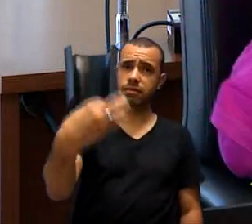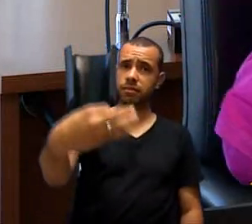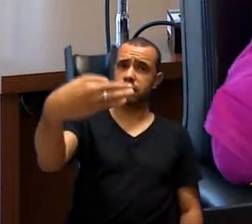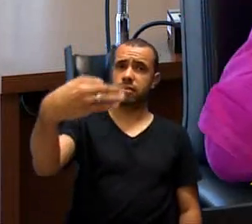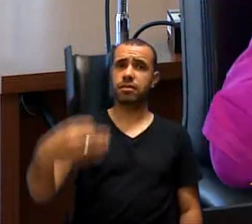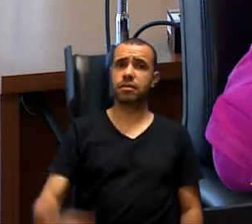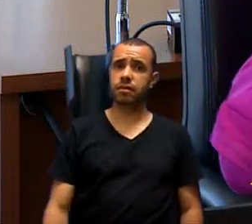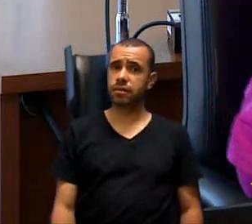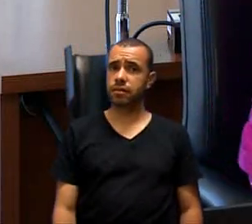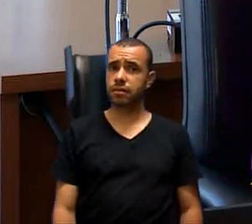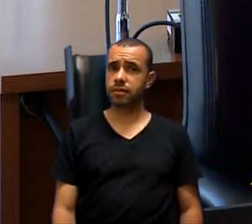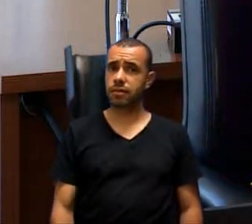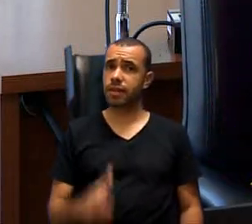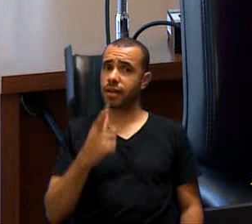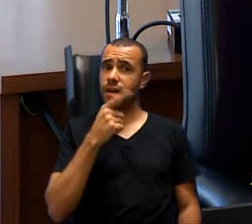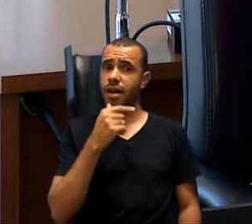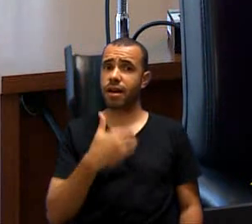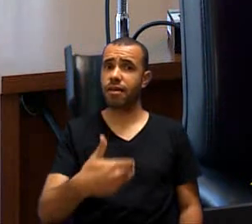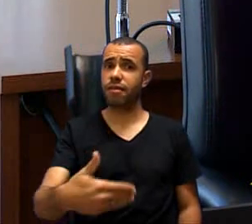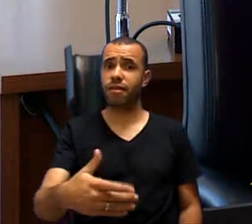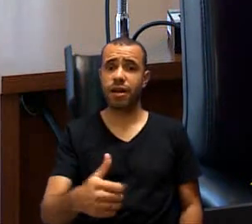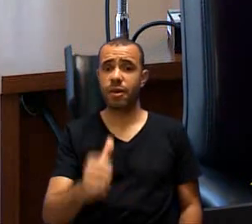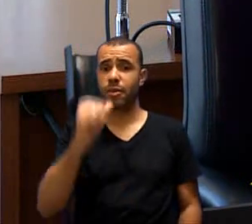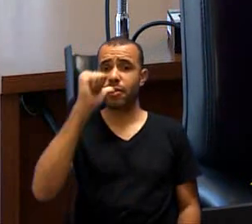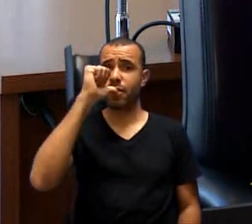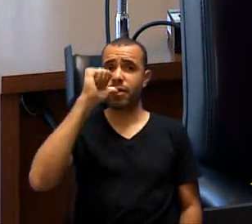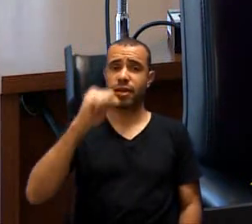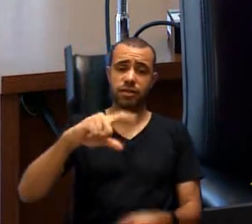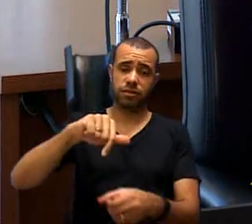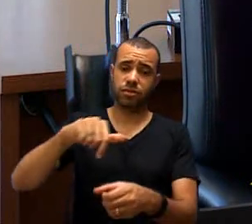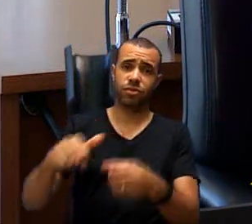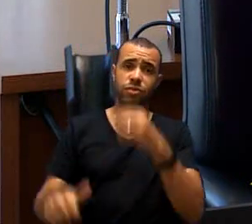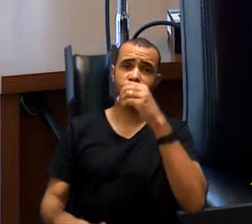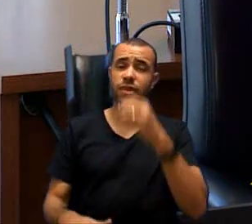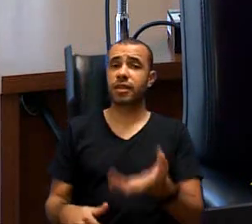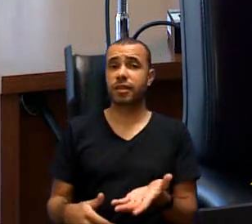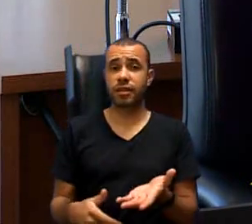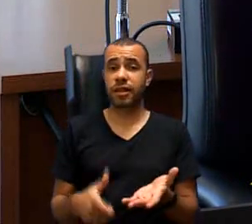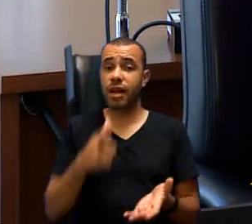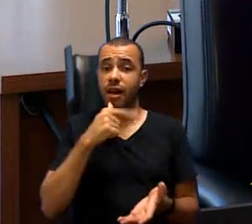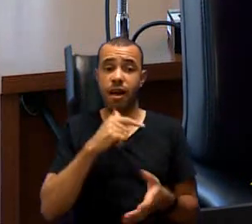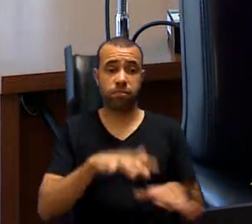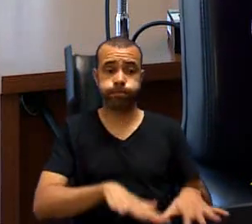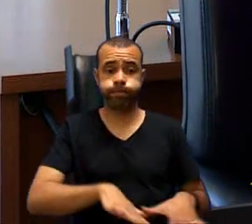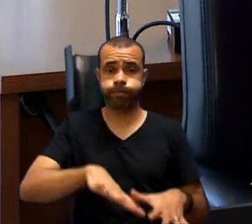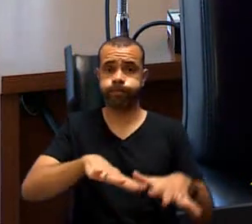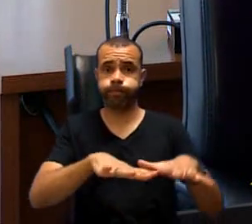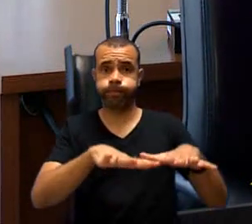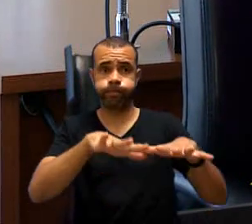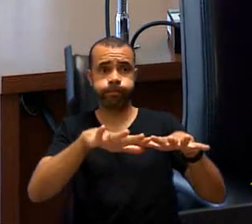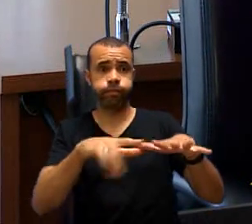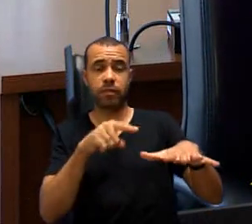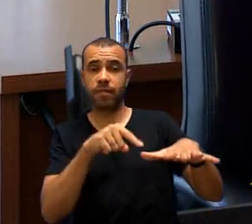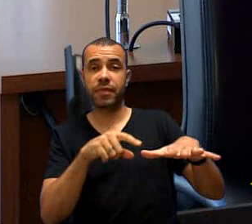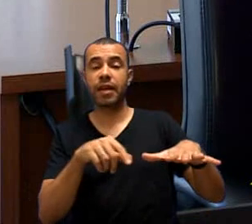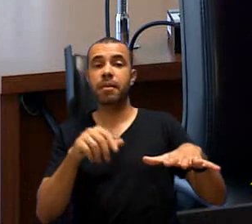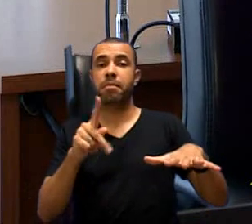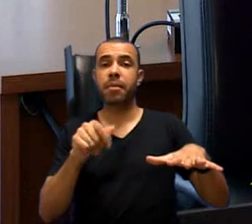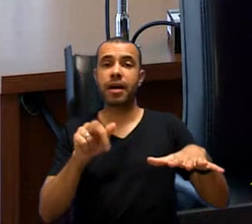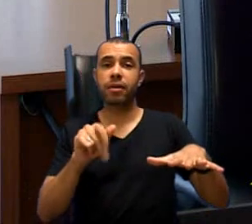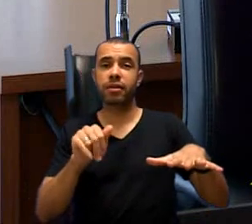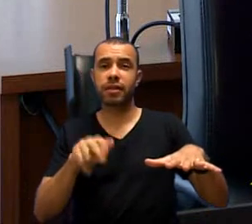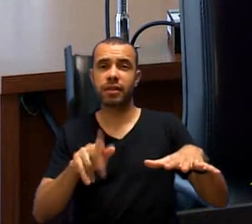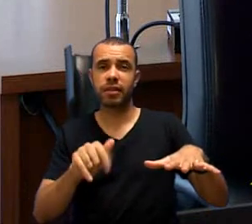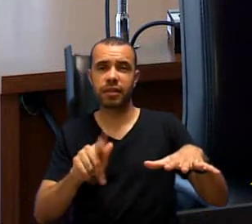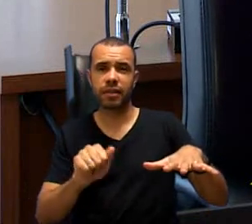Essa é a água que as pessoas vão beber, e nós não temos mais água sobrando na represa do Pararanga. A bacia